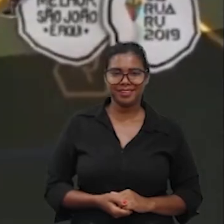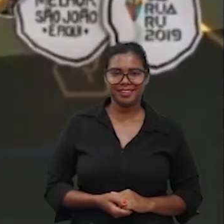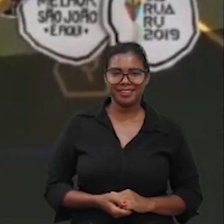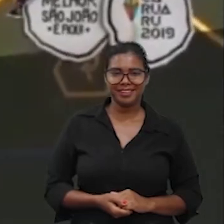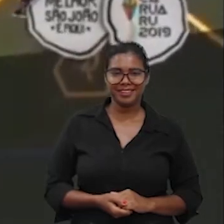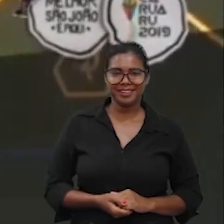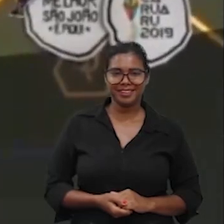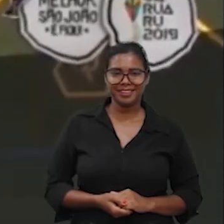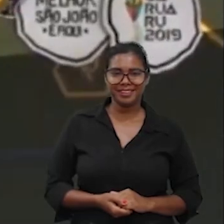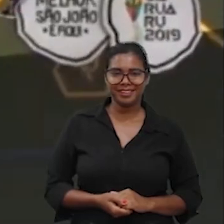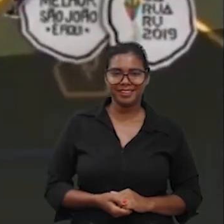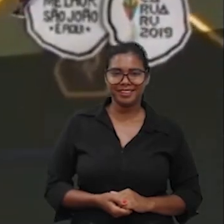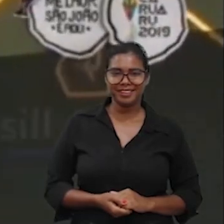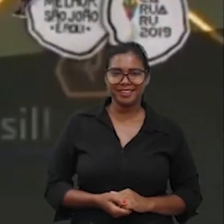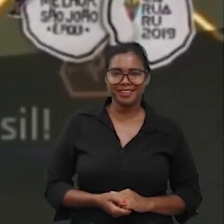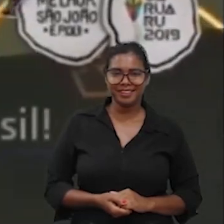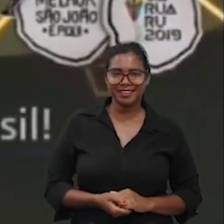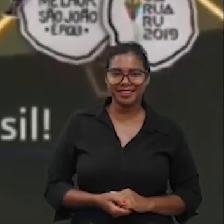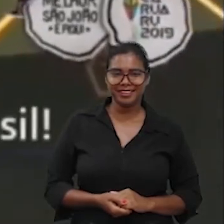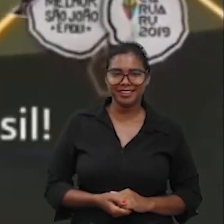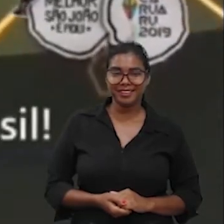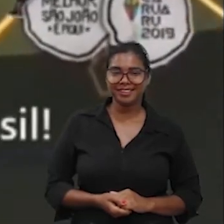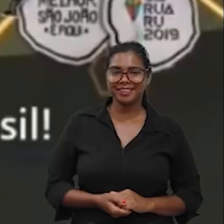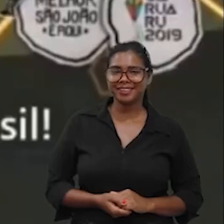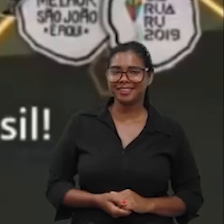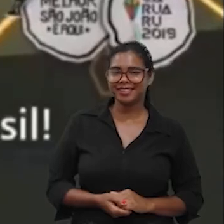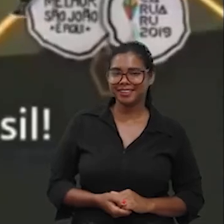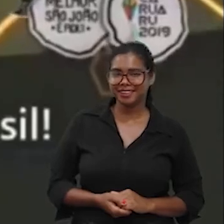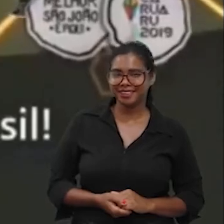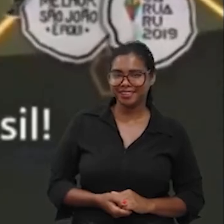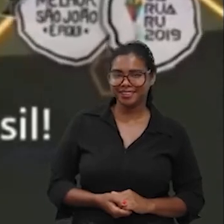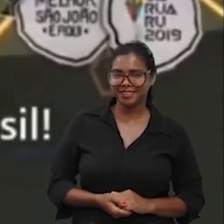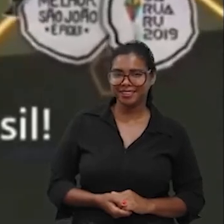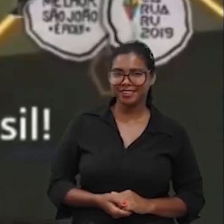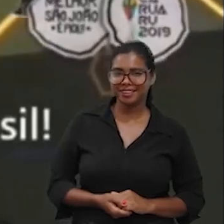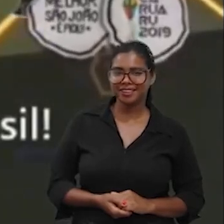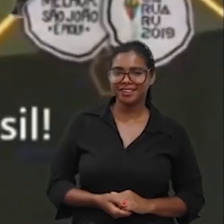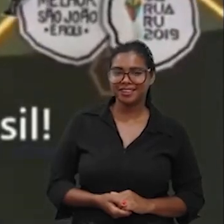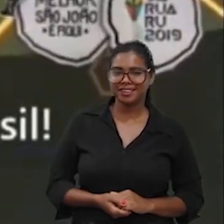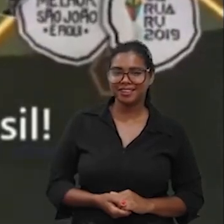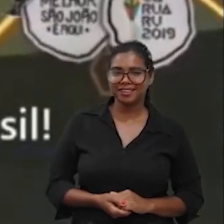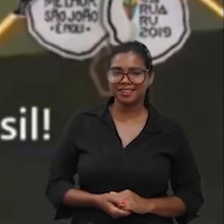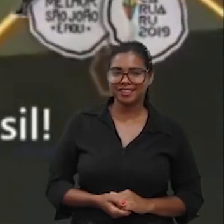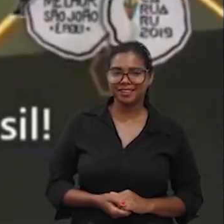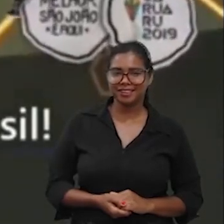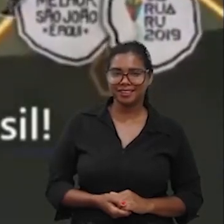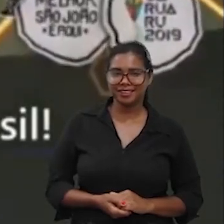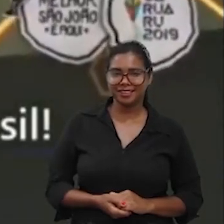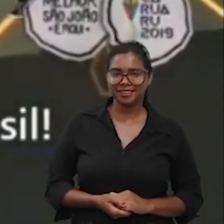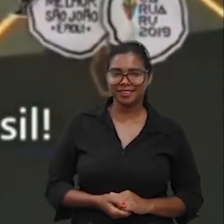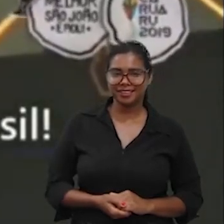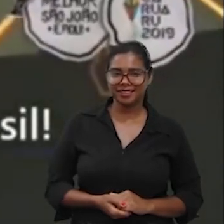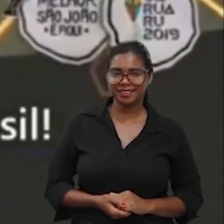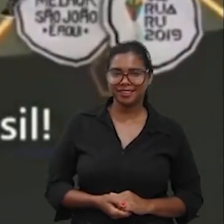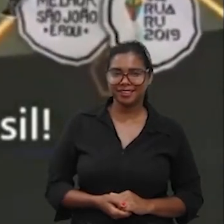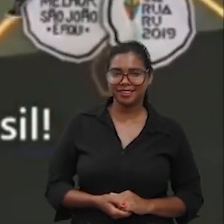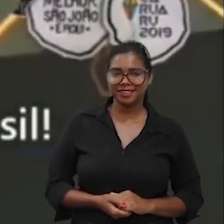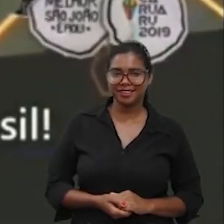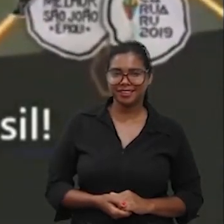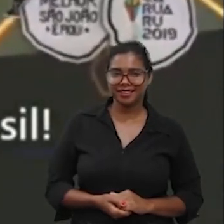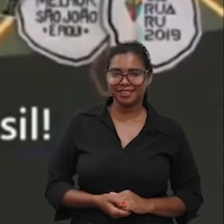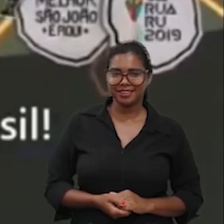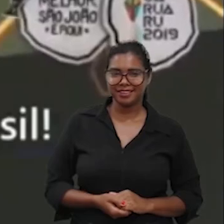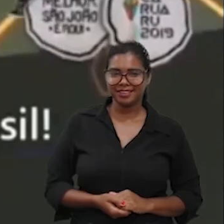Agora repete comigo. Beijo especial para todos os surdos